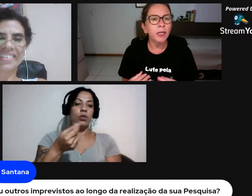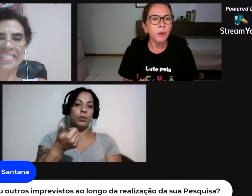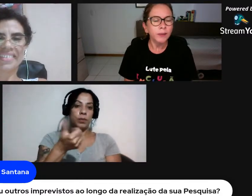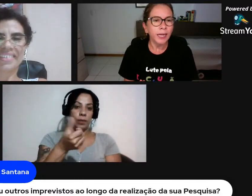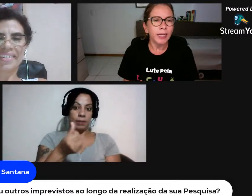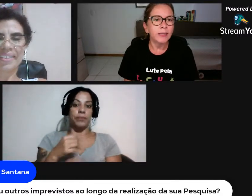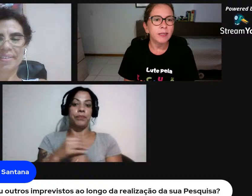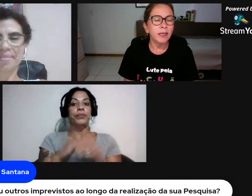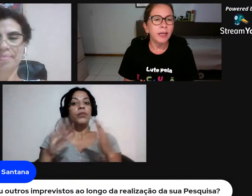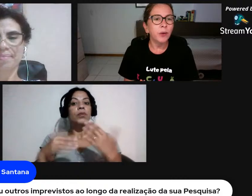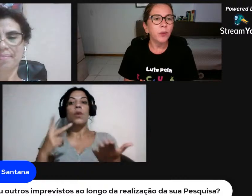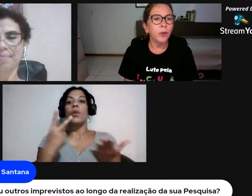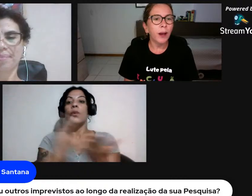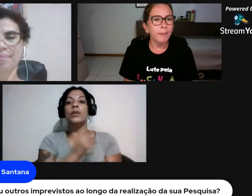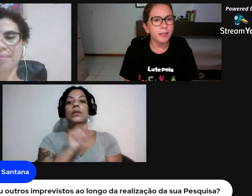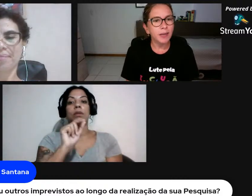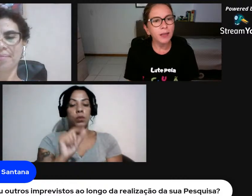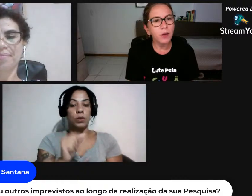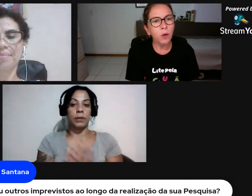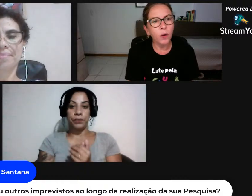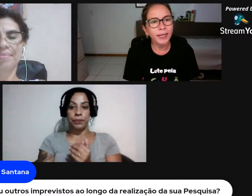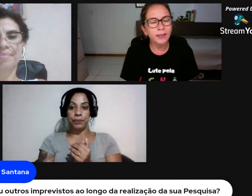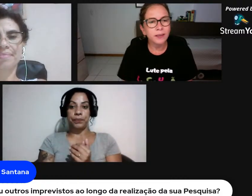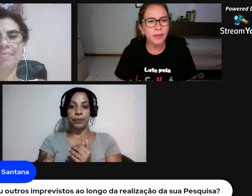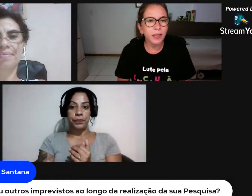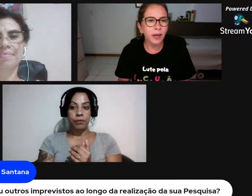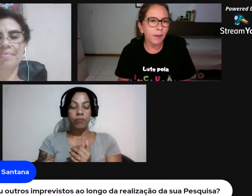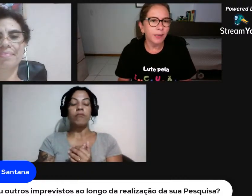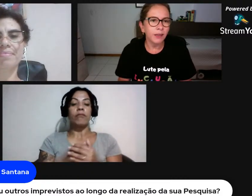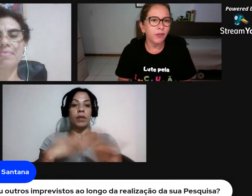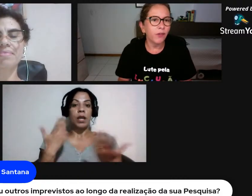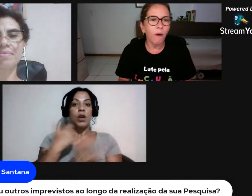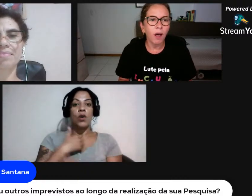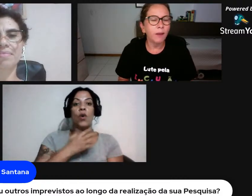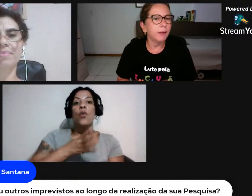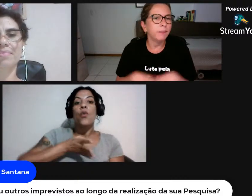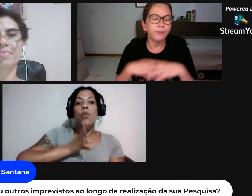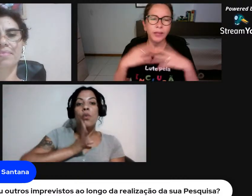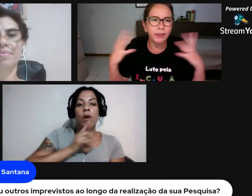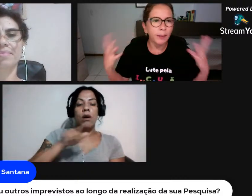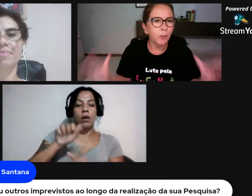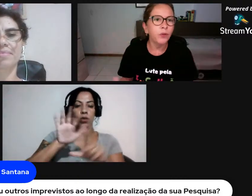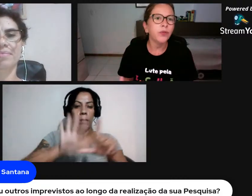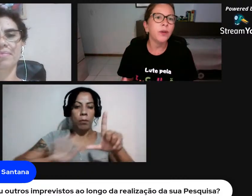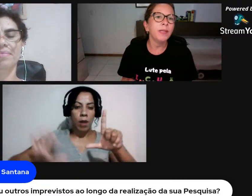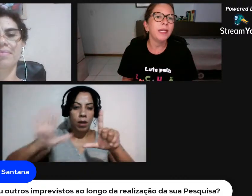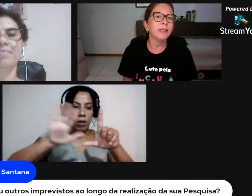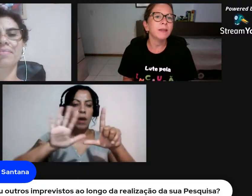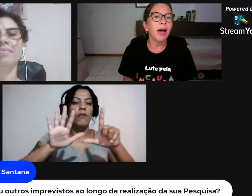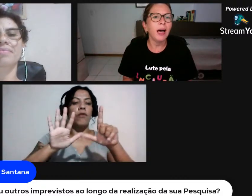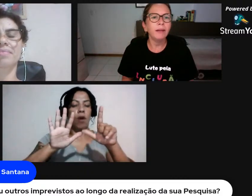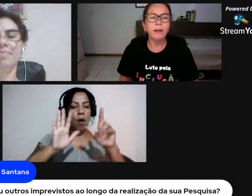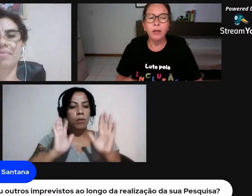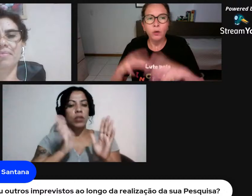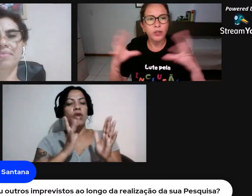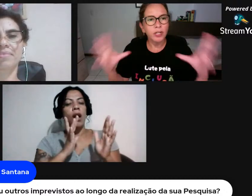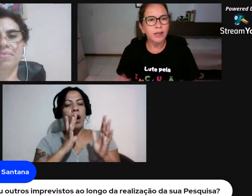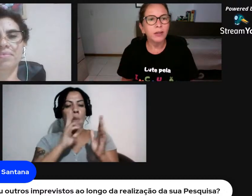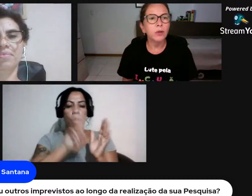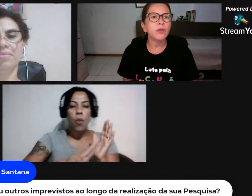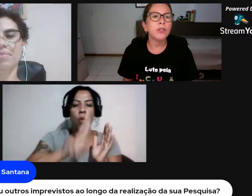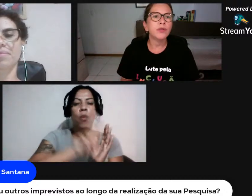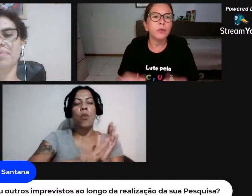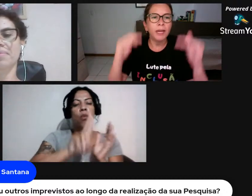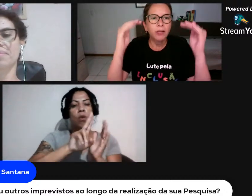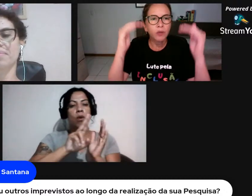Então, o que acontece? Eu, apesar de eu conhecer a plataforma, né, tá muito familiarizada,